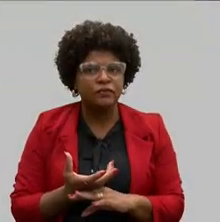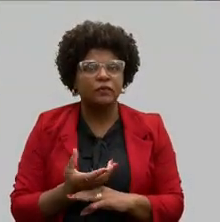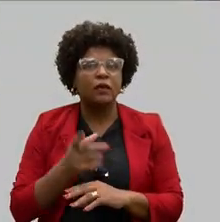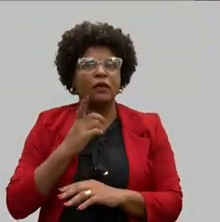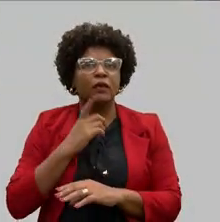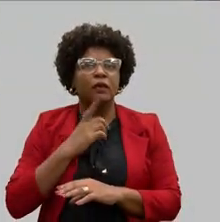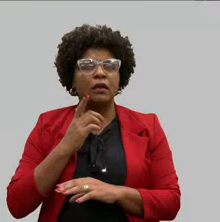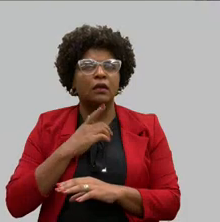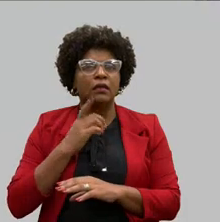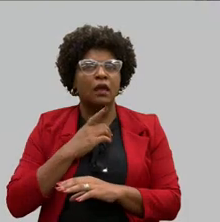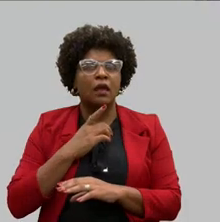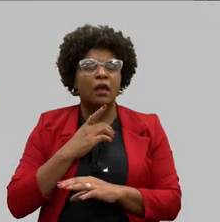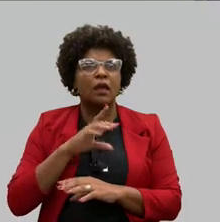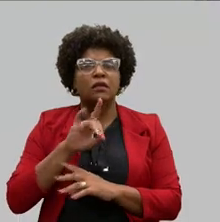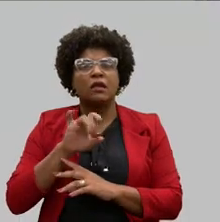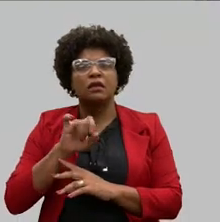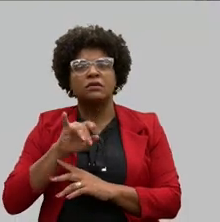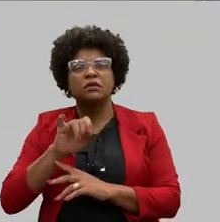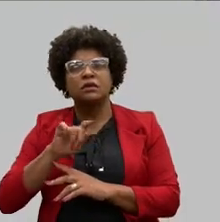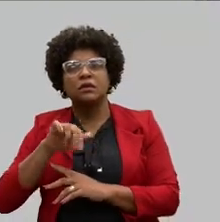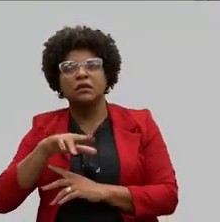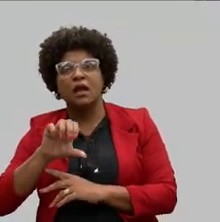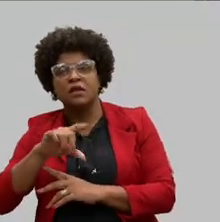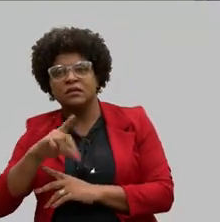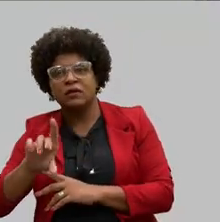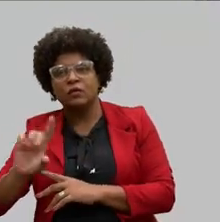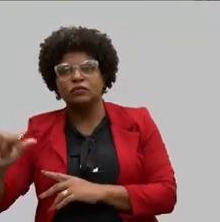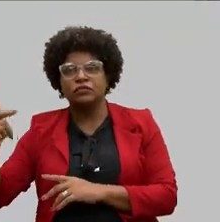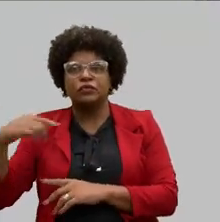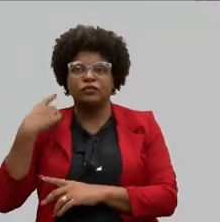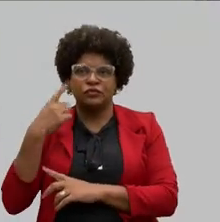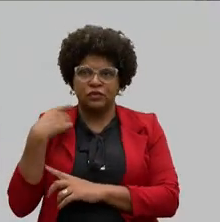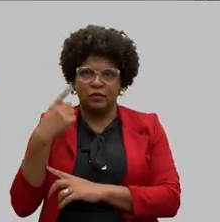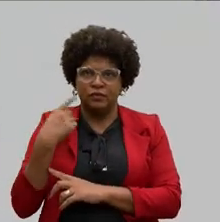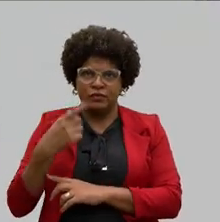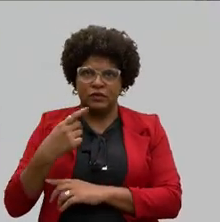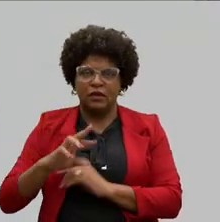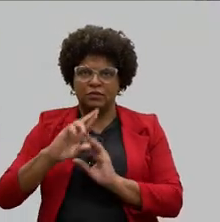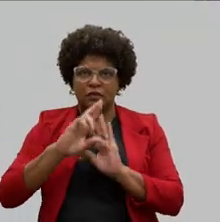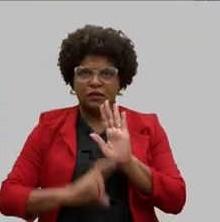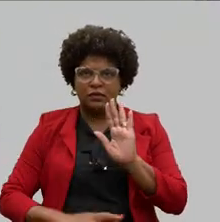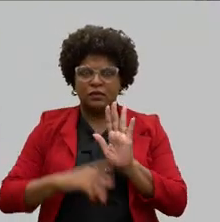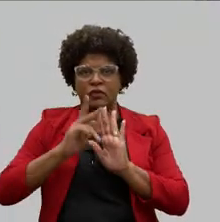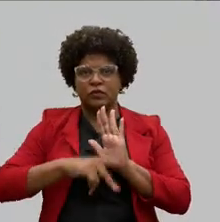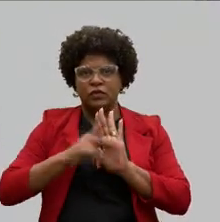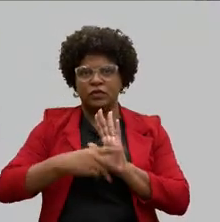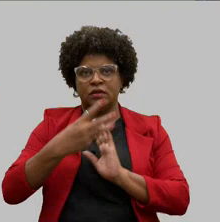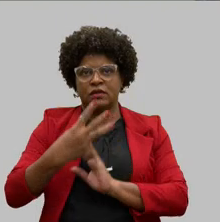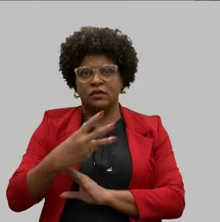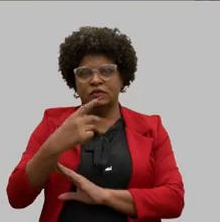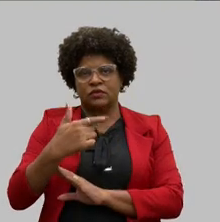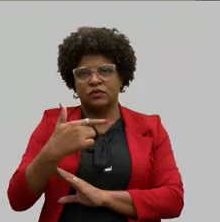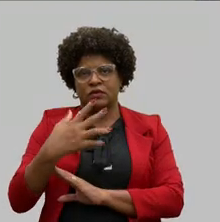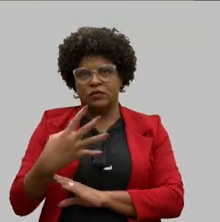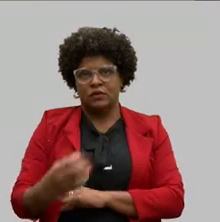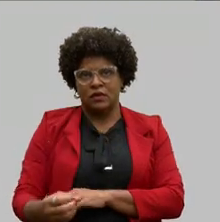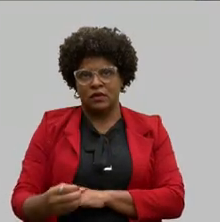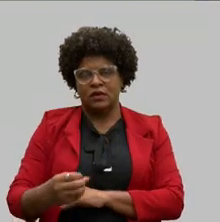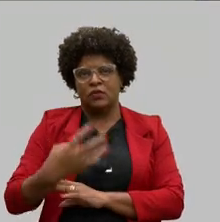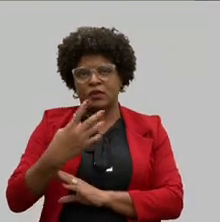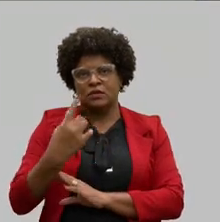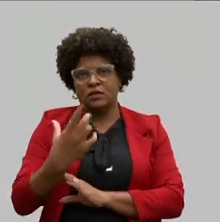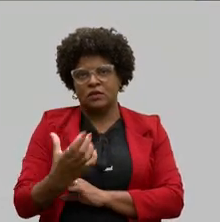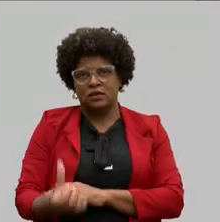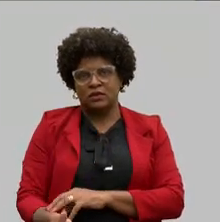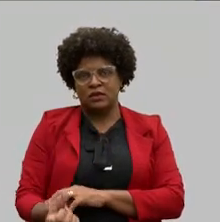dos seguintes deputados relatores projeto de leis número 3840 2022 de segundo turno 416